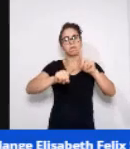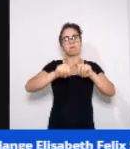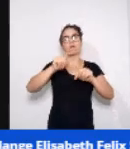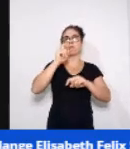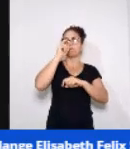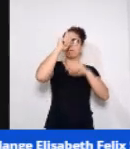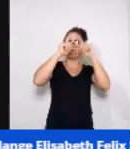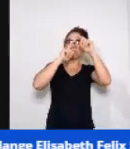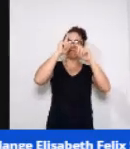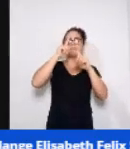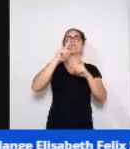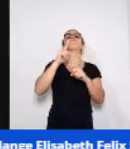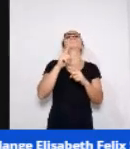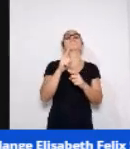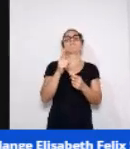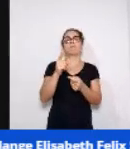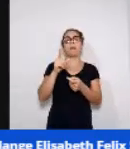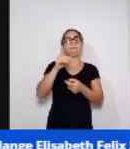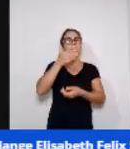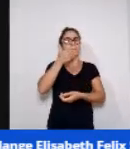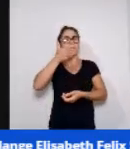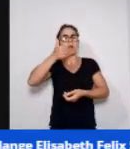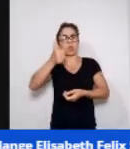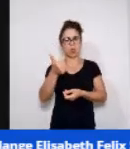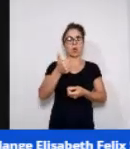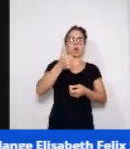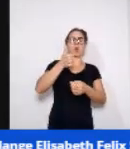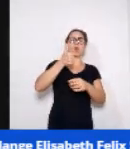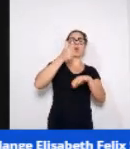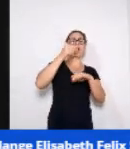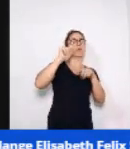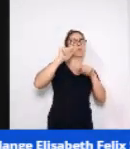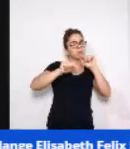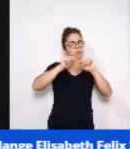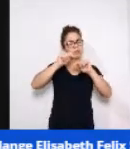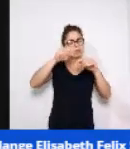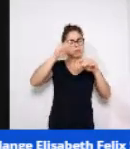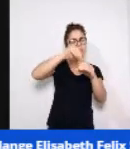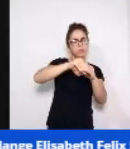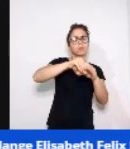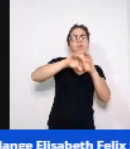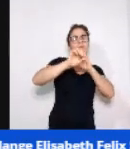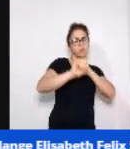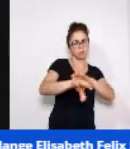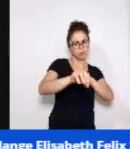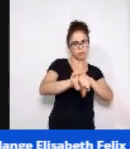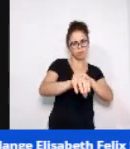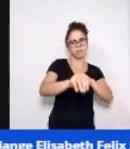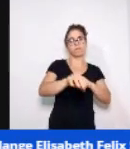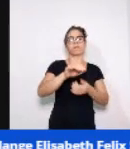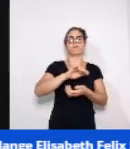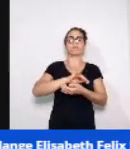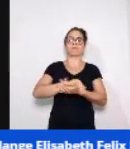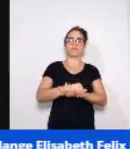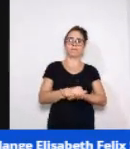vez mais melhorar a nossa qualidade dentro da educação. Pode passar.